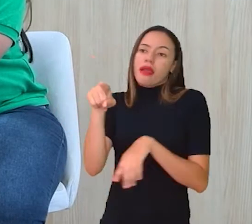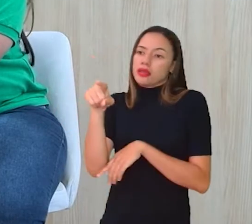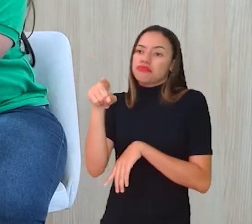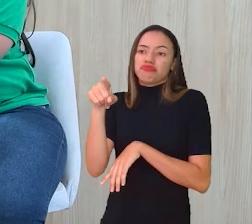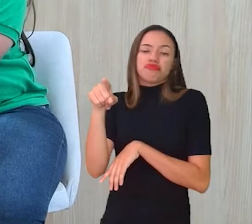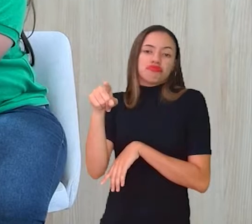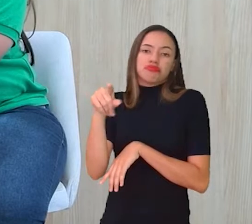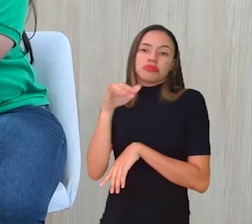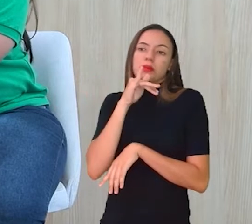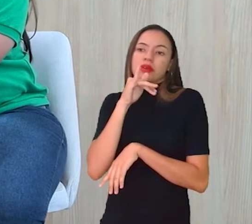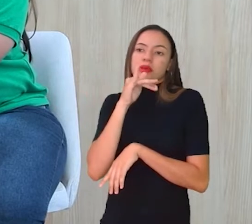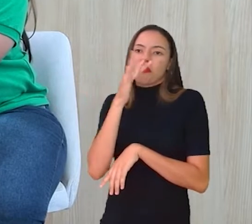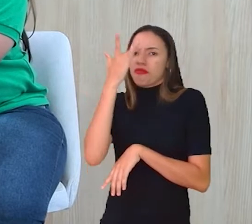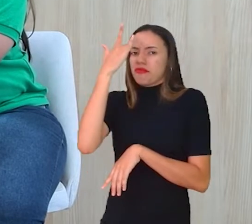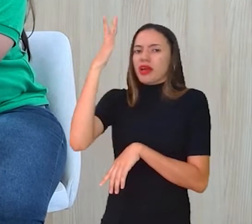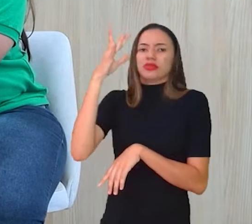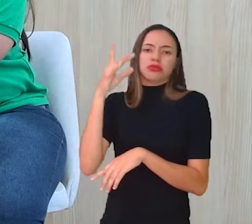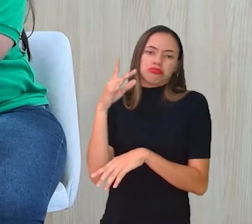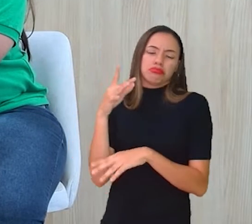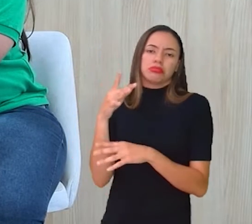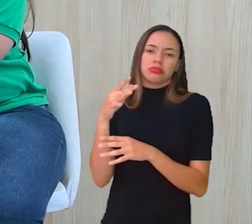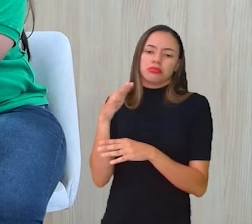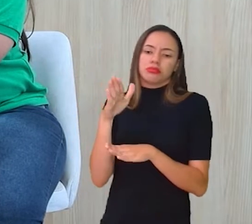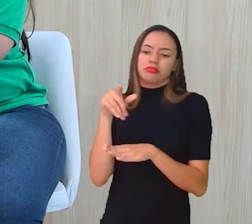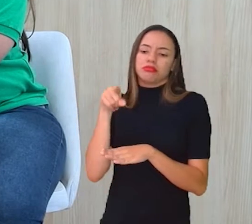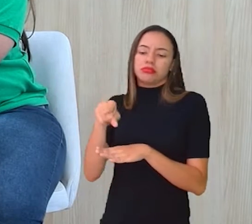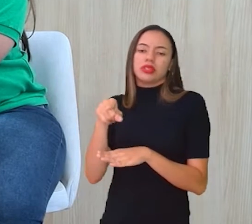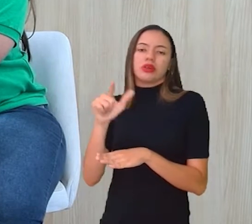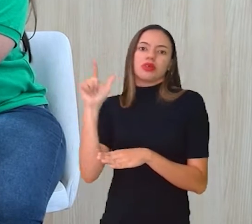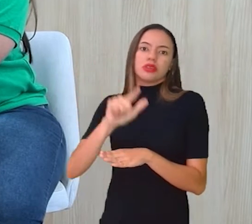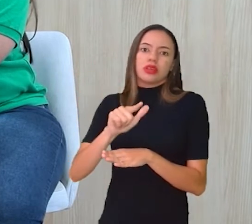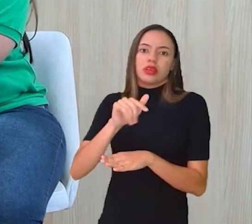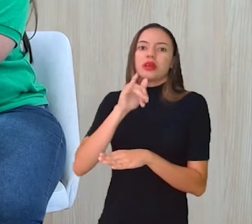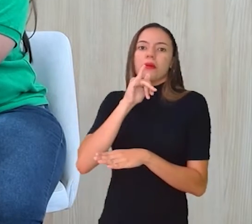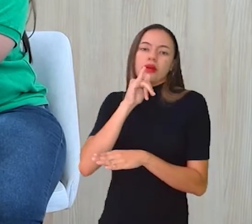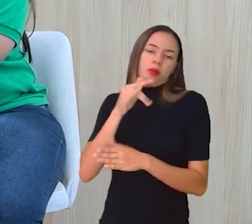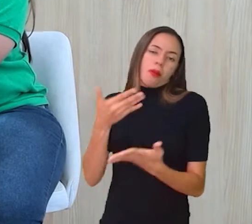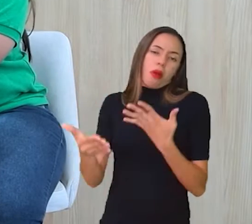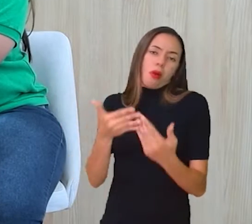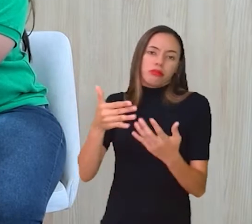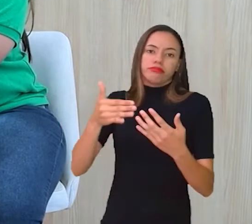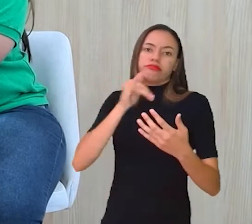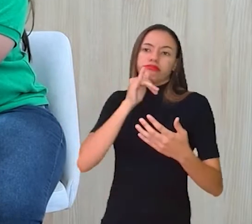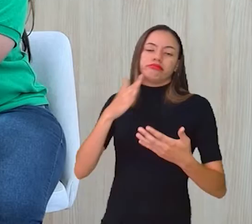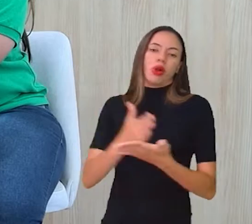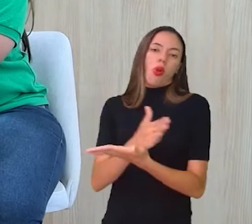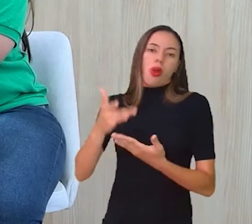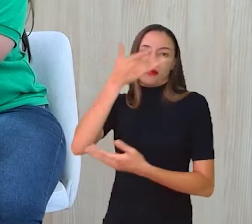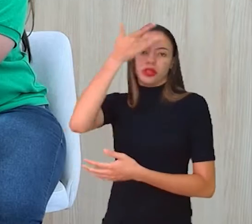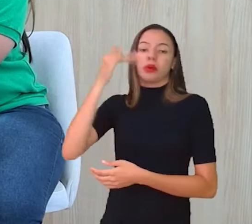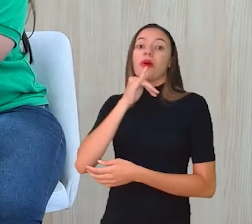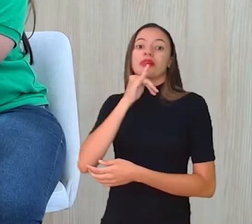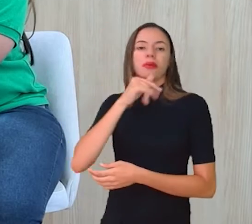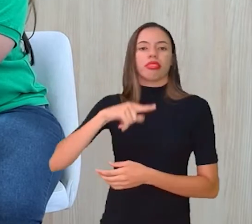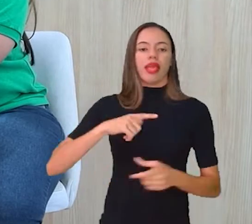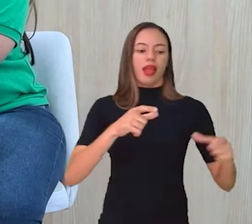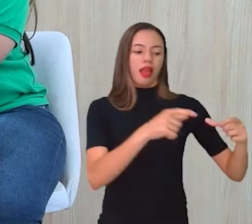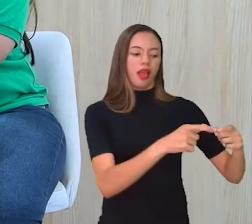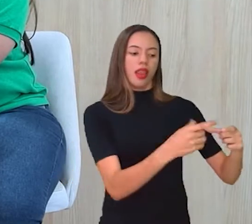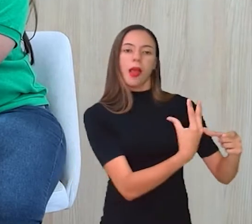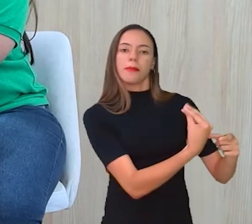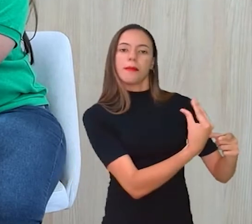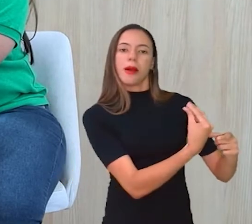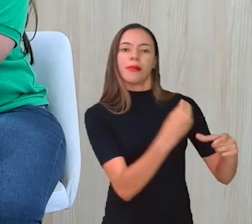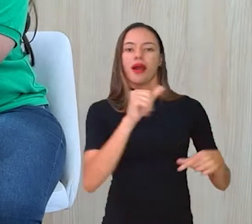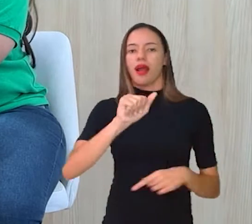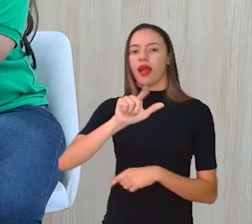pessoas, né? Basta a gente pensar, por exemplo, se você tiver uma Alexa, né? Ou seja, acende a luz da sala, Alexa, né? Ou seja, a